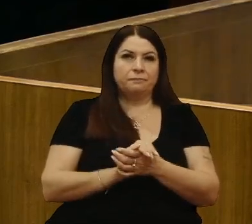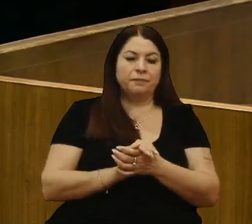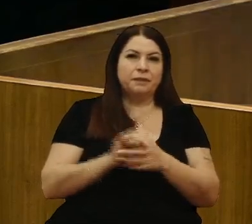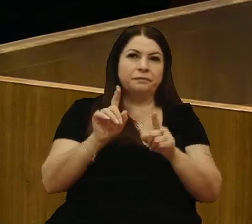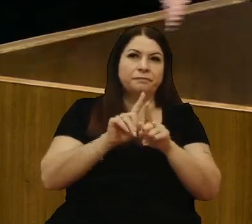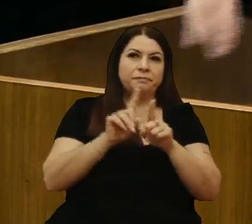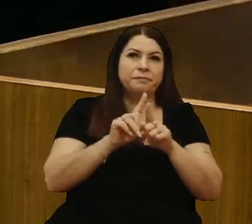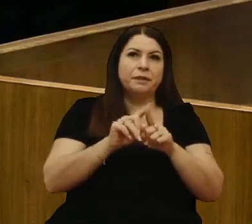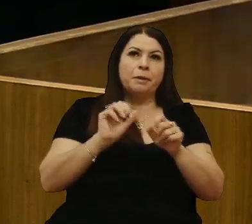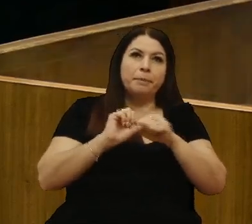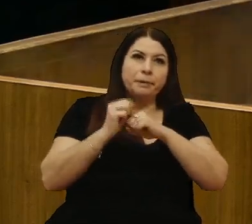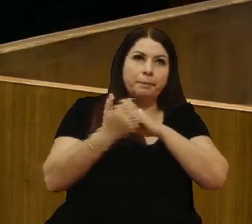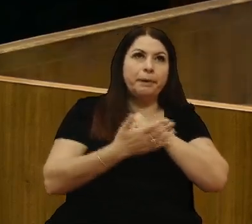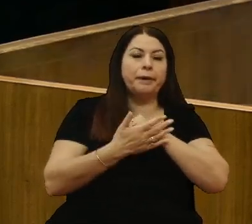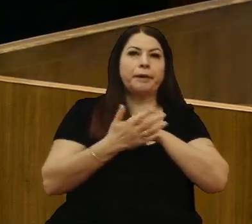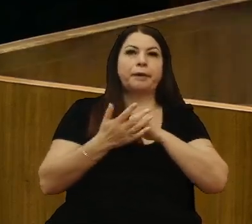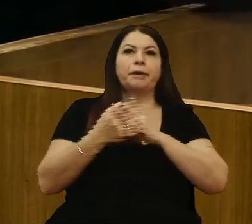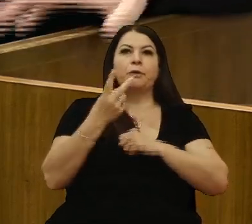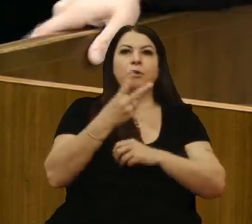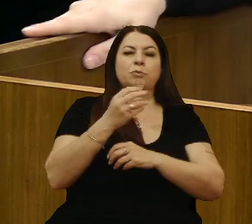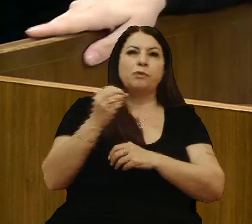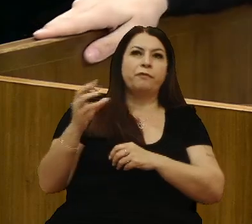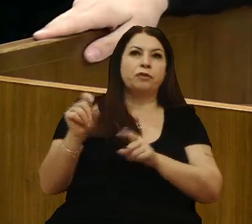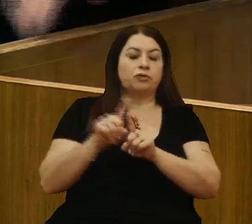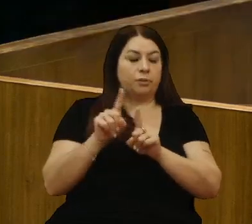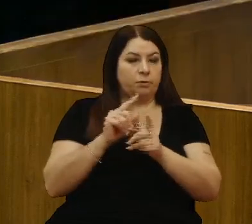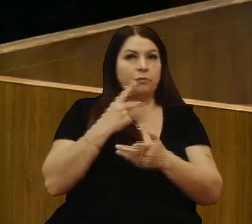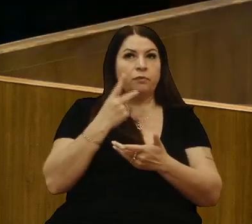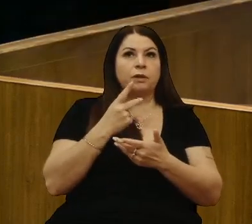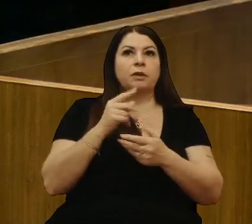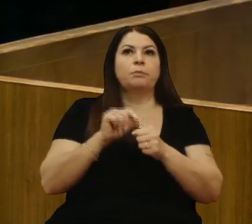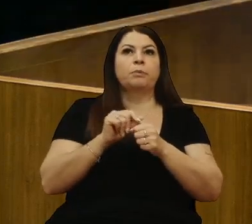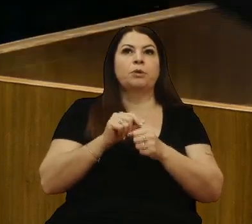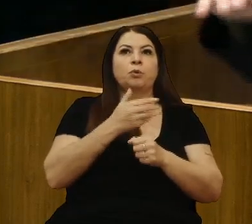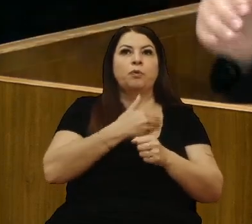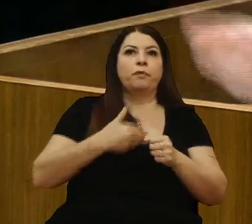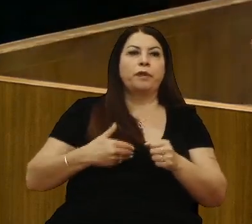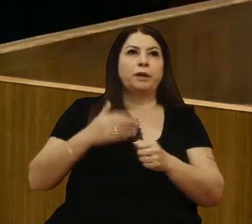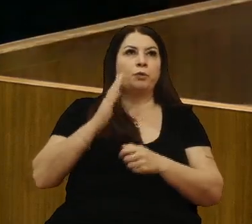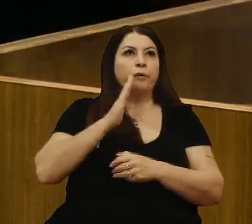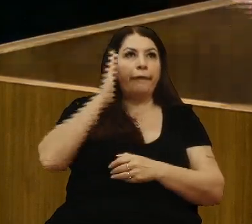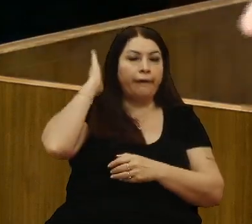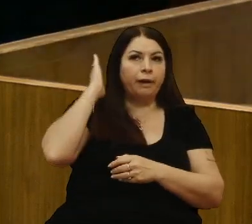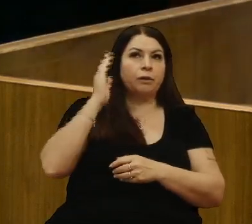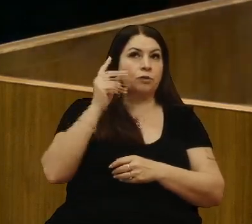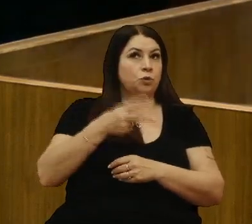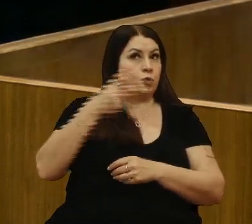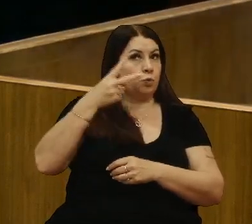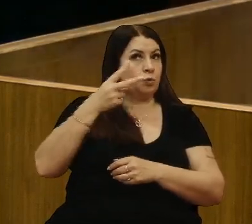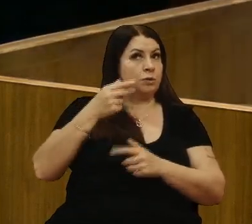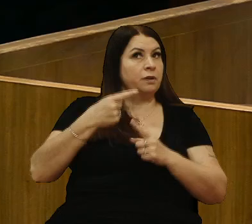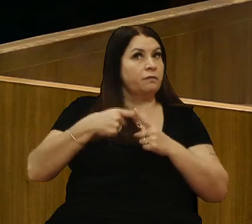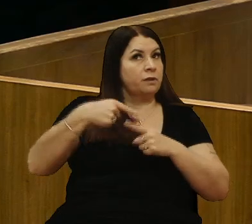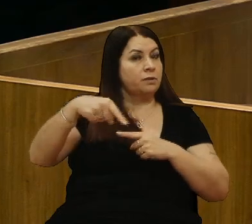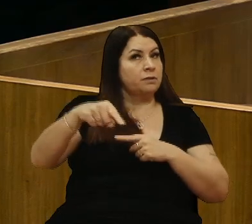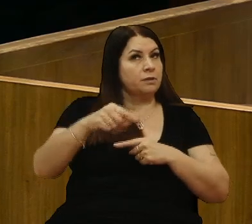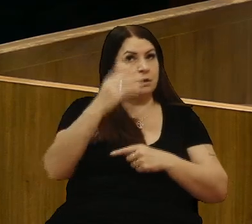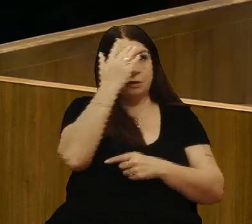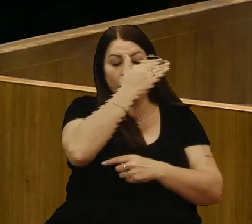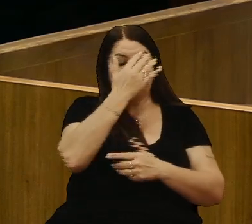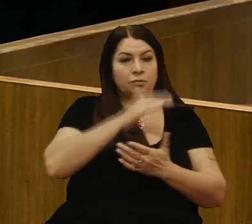foi a pandemia, porque daí, lá em 2020, eles falam também. Porque foi o governo Guerra, só que já é o segundo governo Adiló.